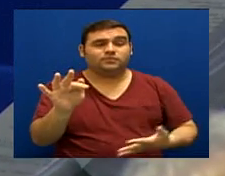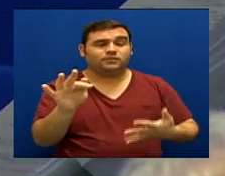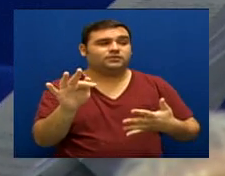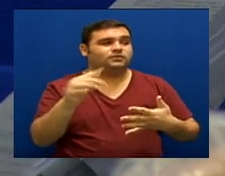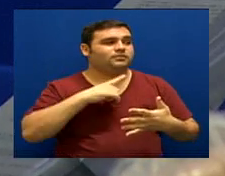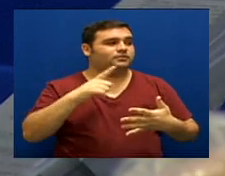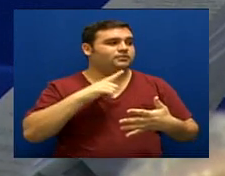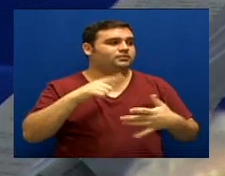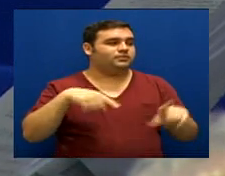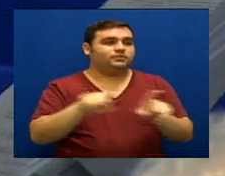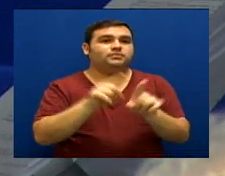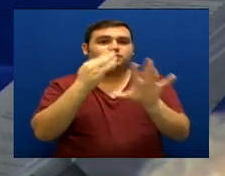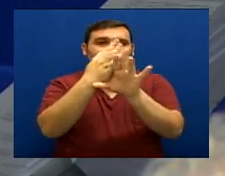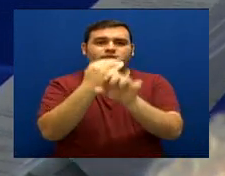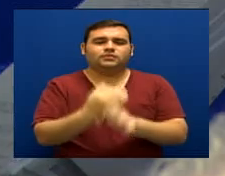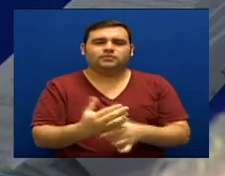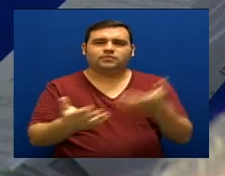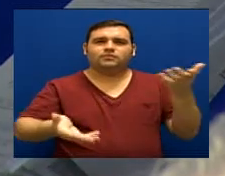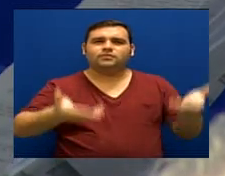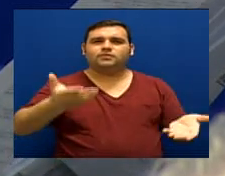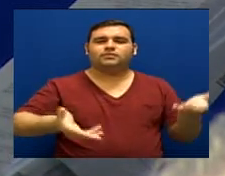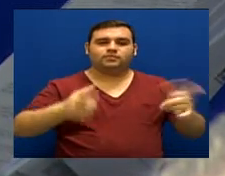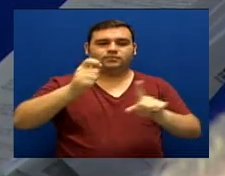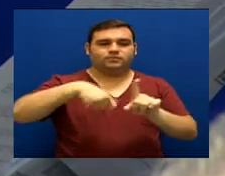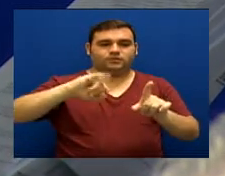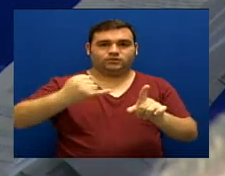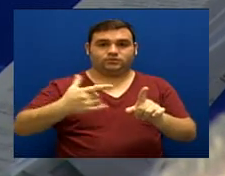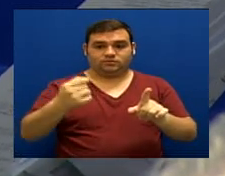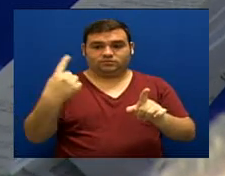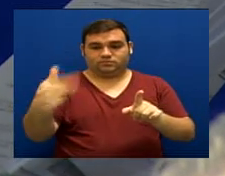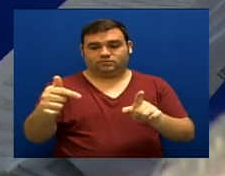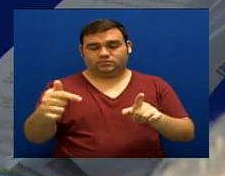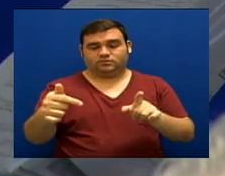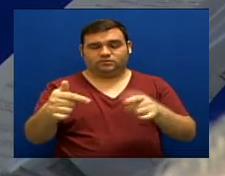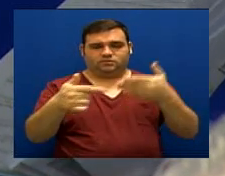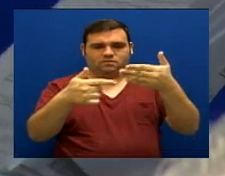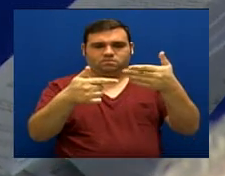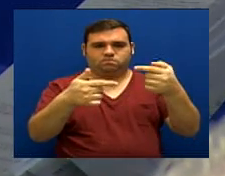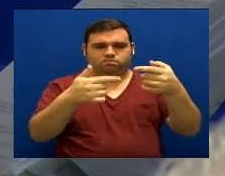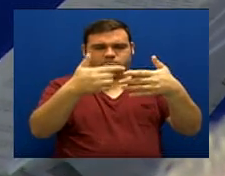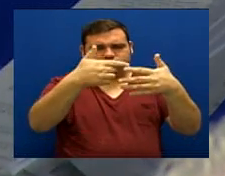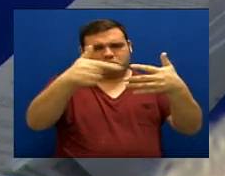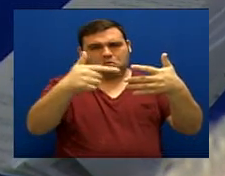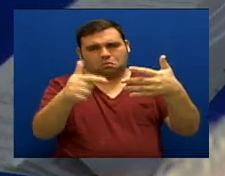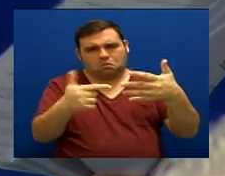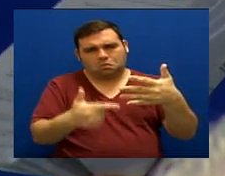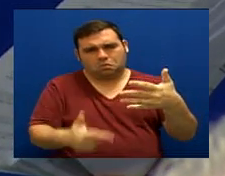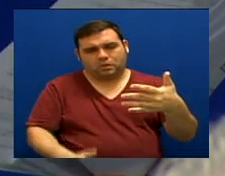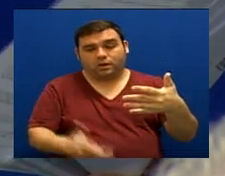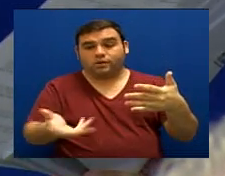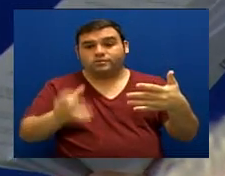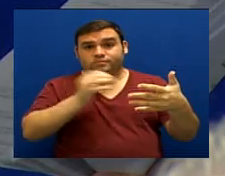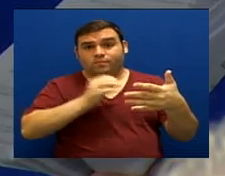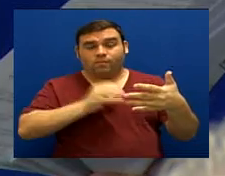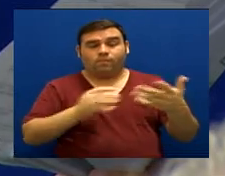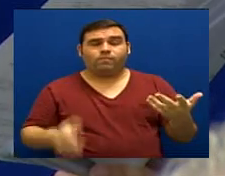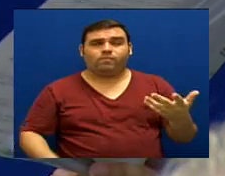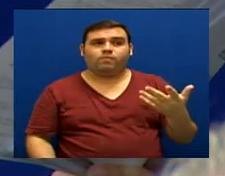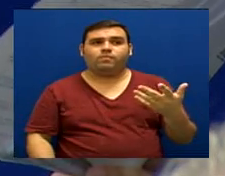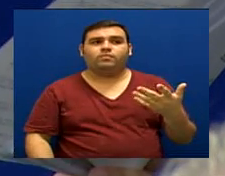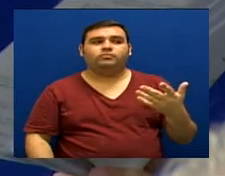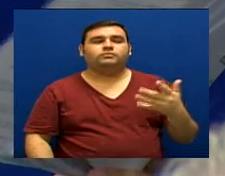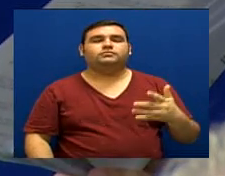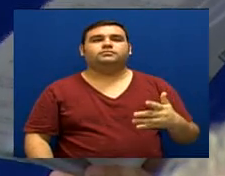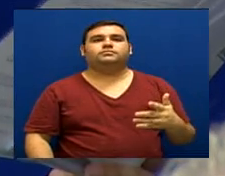que a bola balançou analítico janeiro 2017 da comissão de gestão emergencial então a